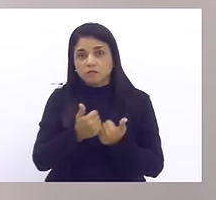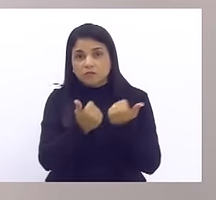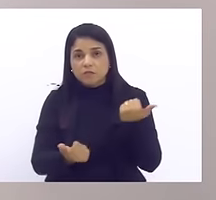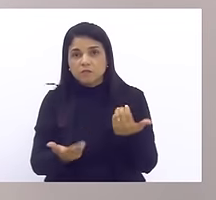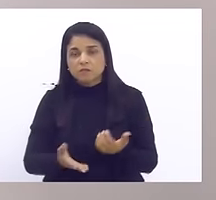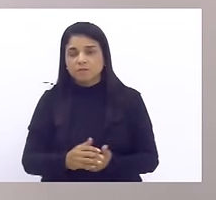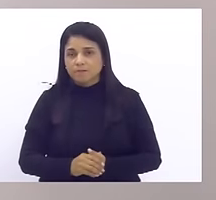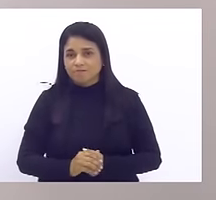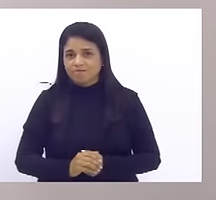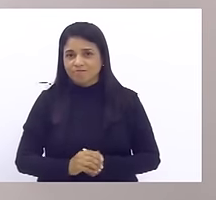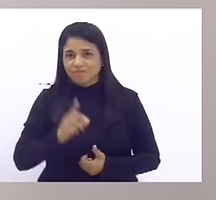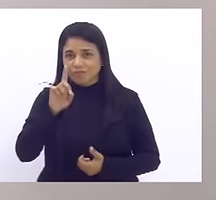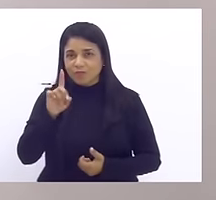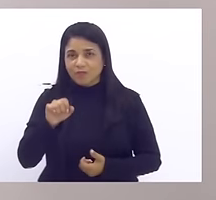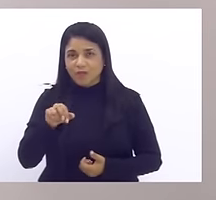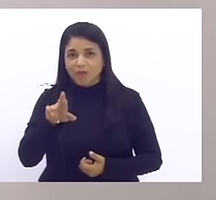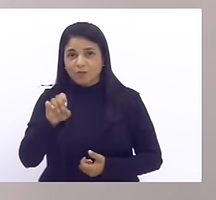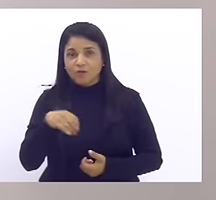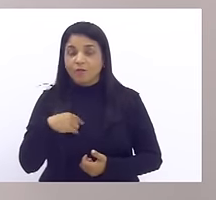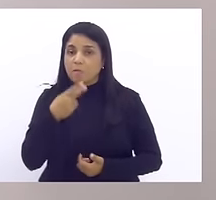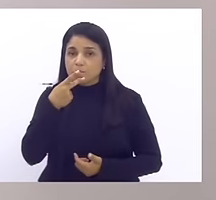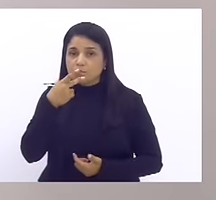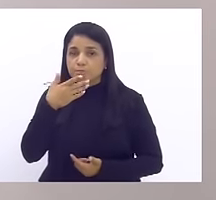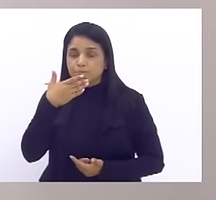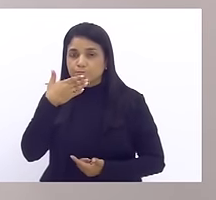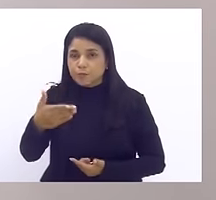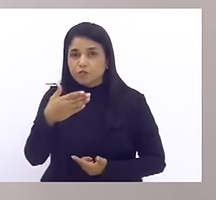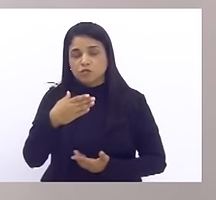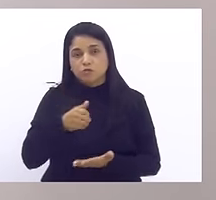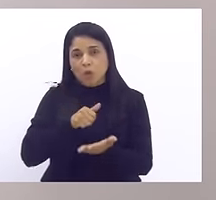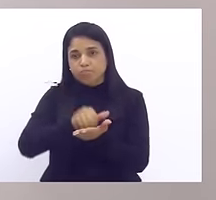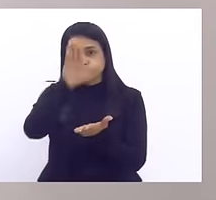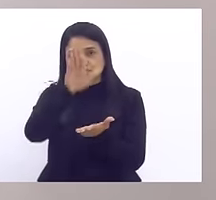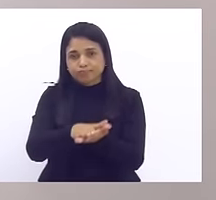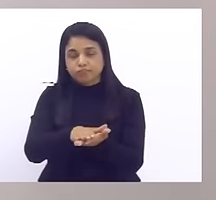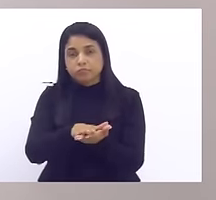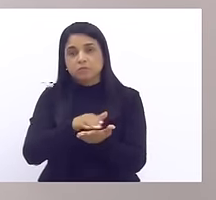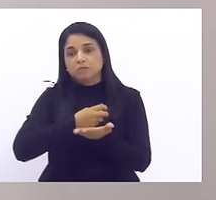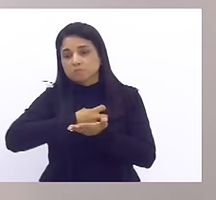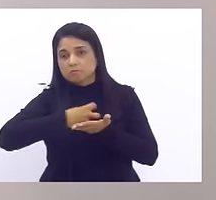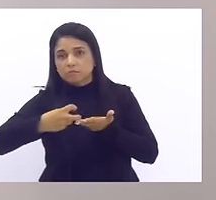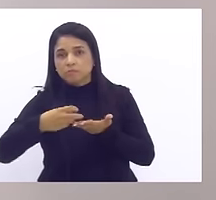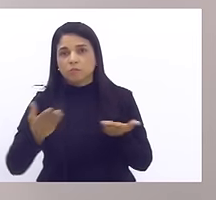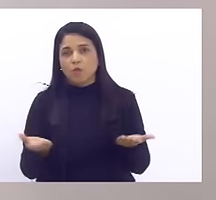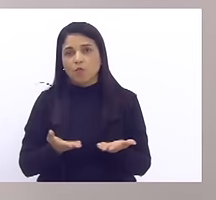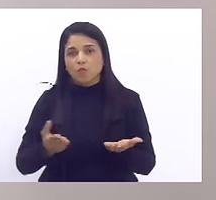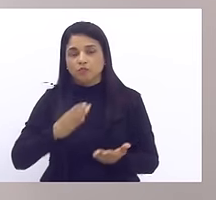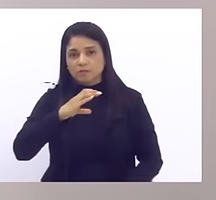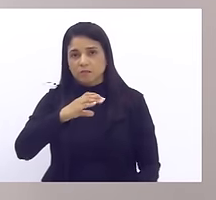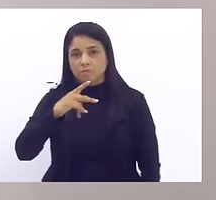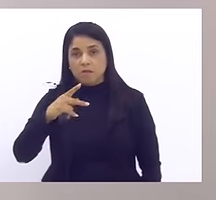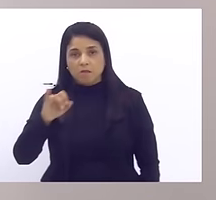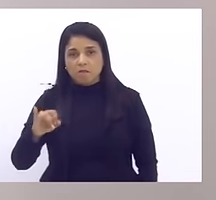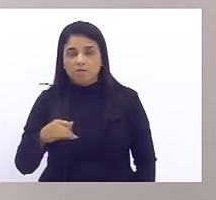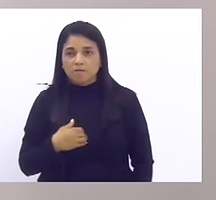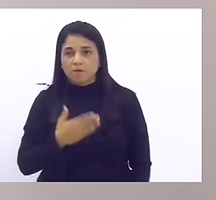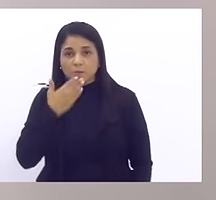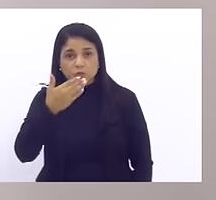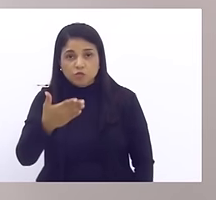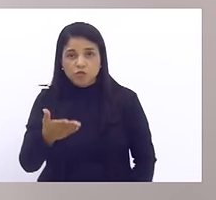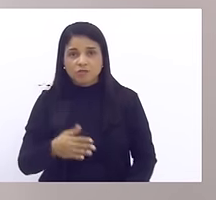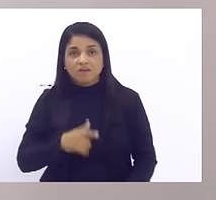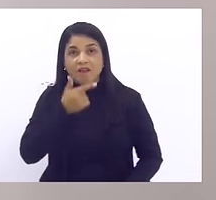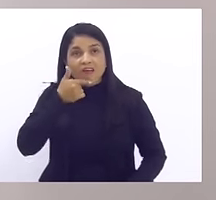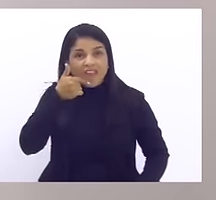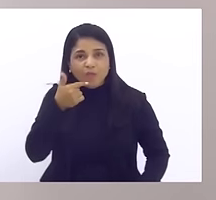simples essa CPF vai pedir a sua exoneração hoje se a senhora tá rindo debochadamente da gente a senhora acabou